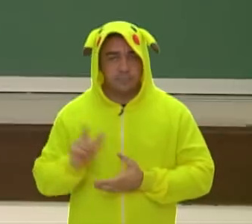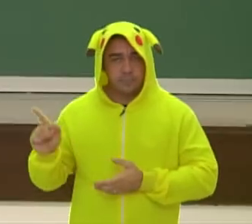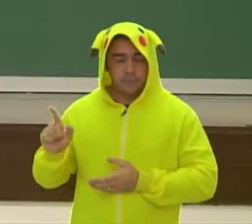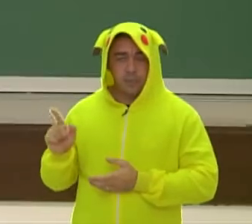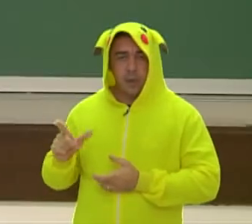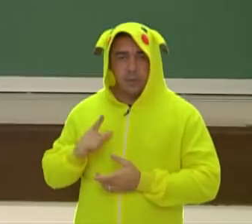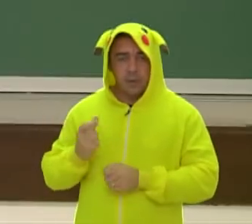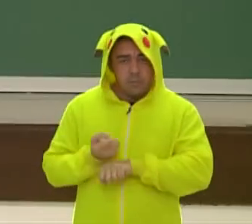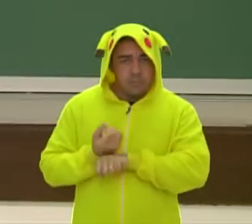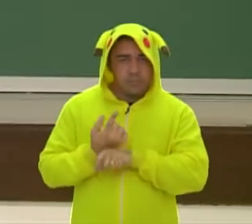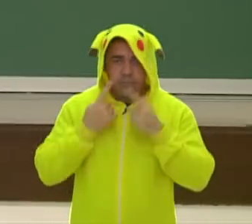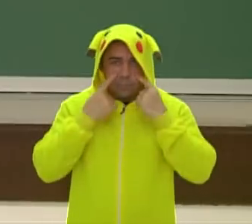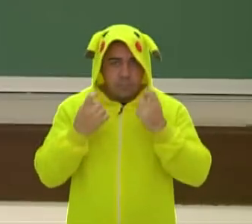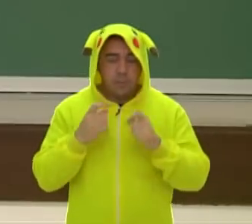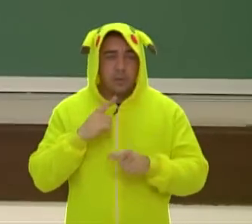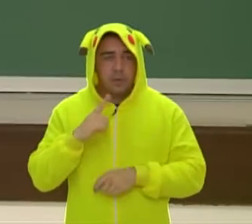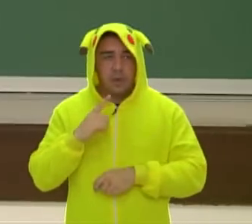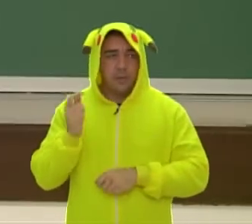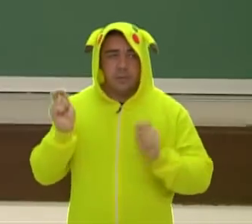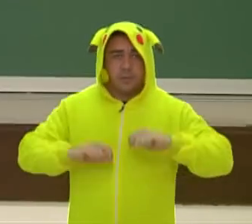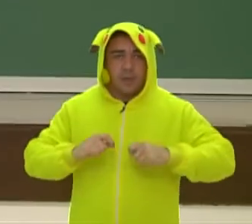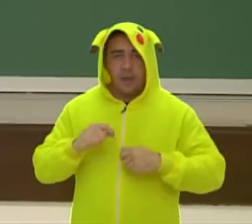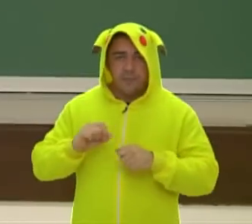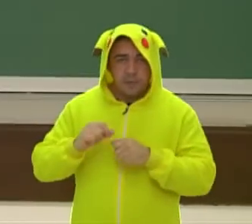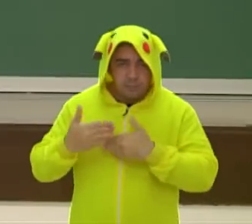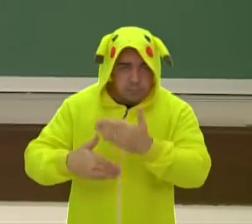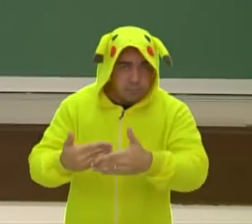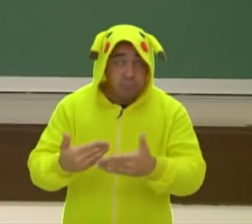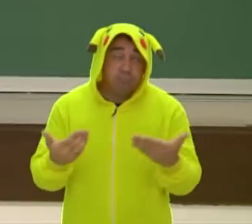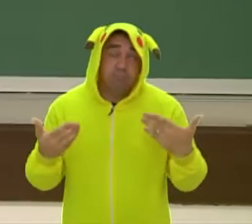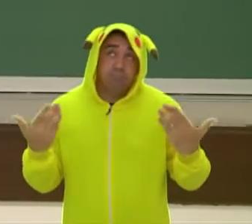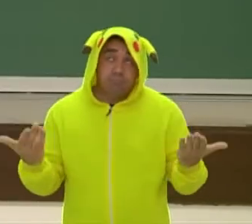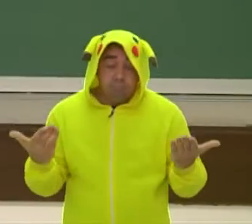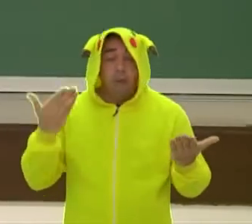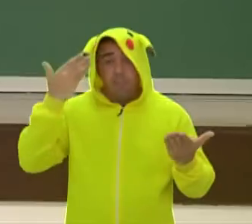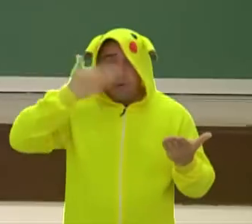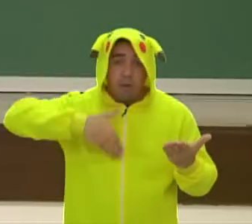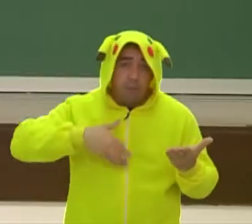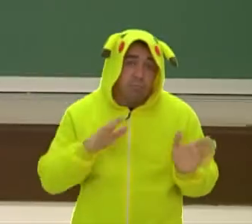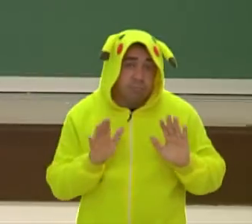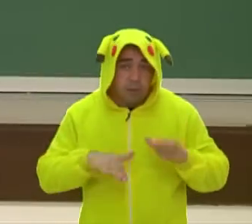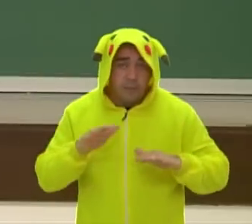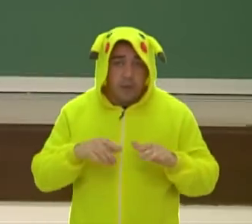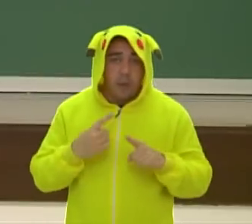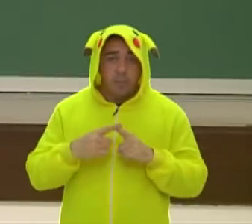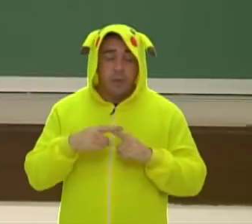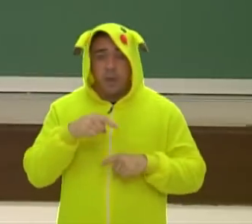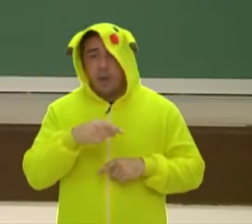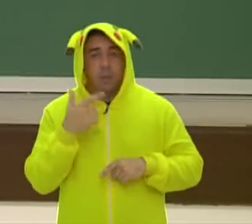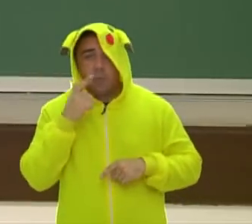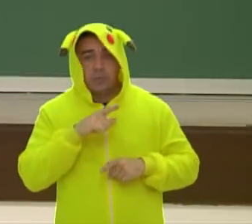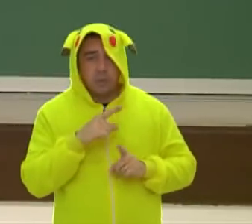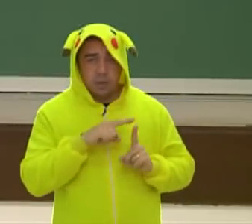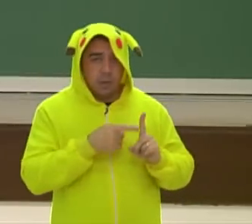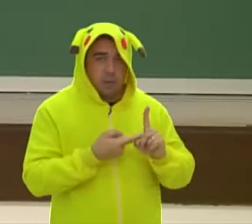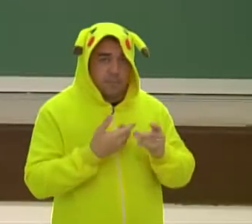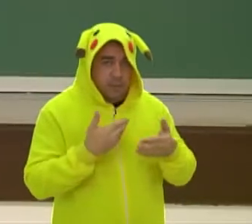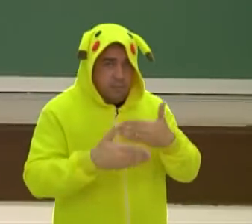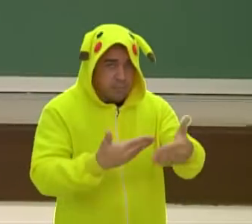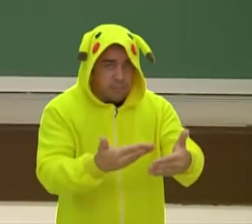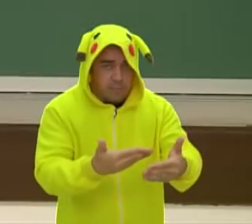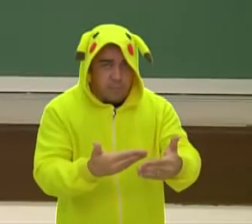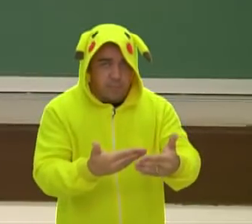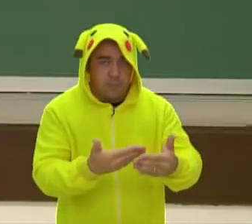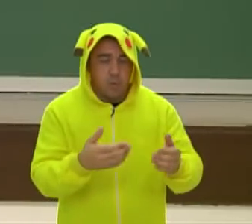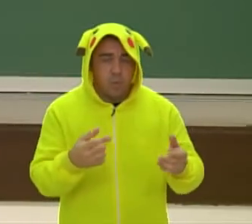grande probabilidade de ser um organismo sem capacidade reprodutiva? Sim. Ou porque ele vai ser infértil, né,